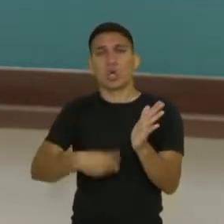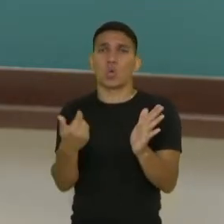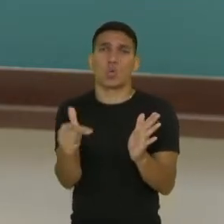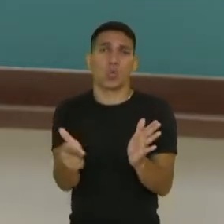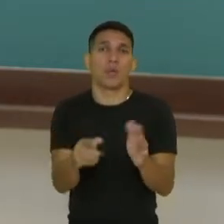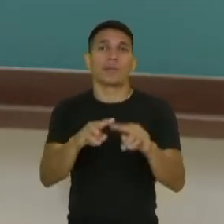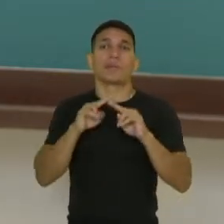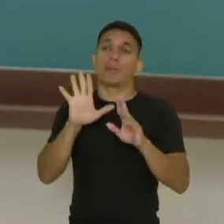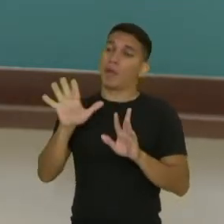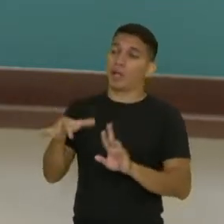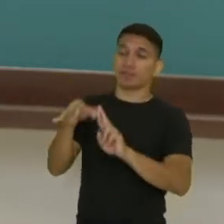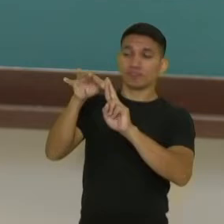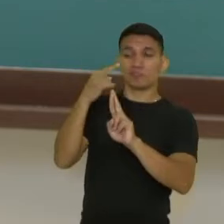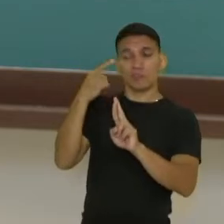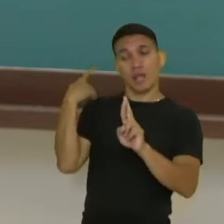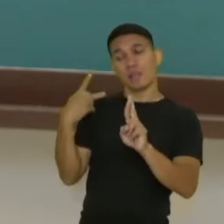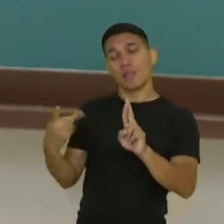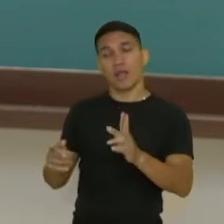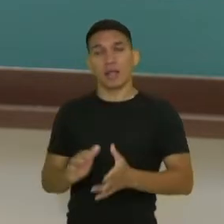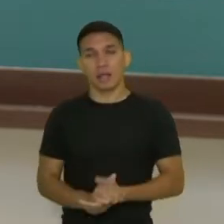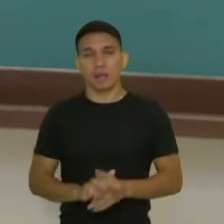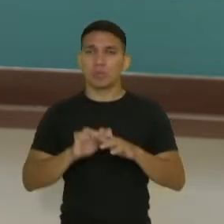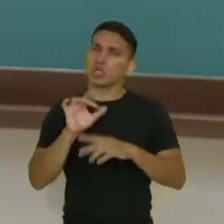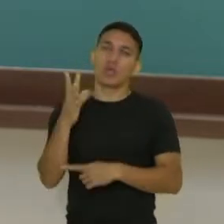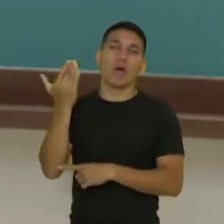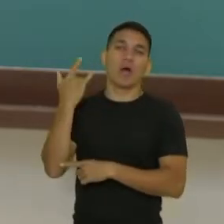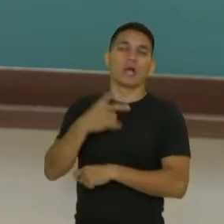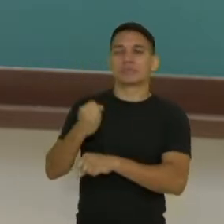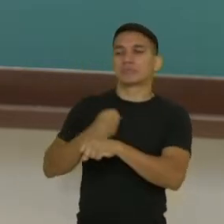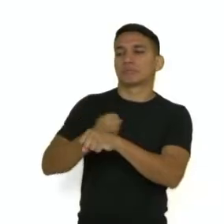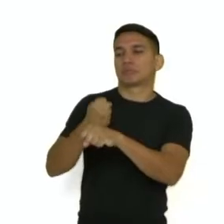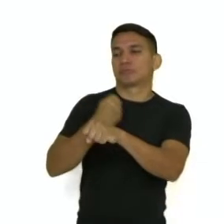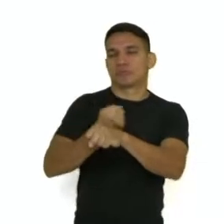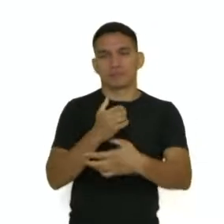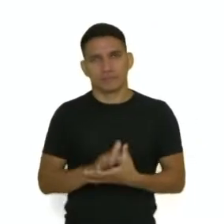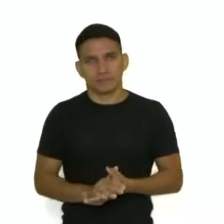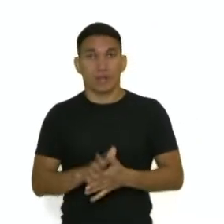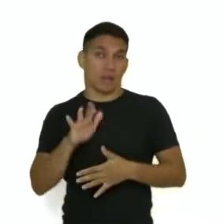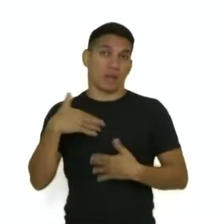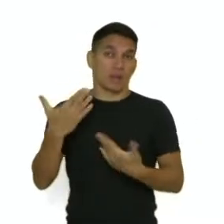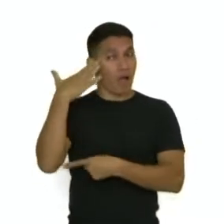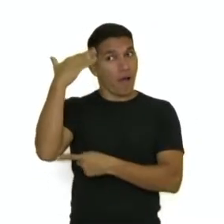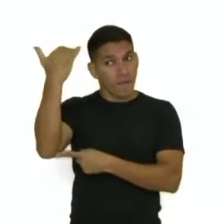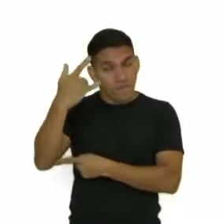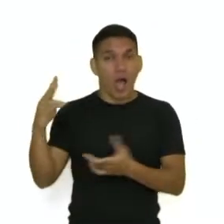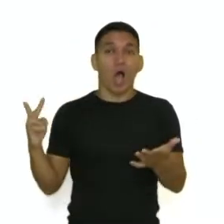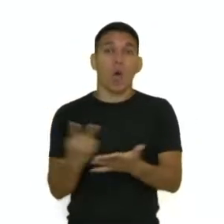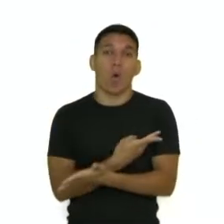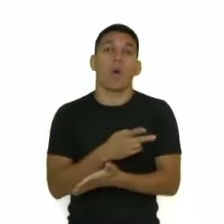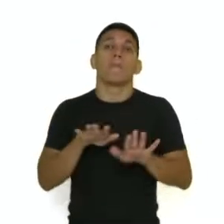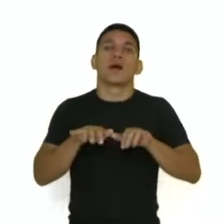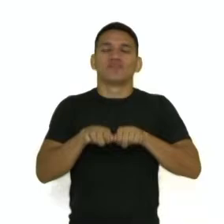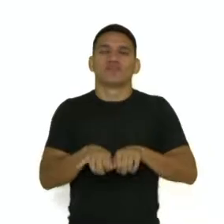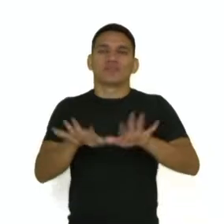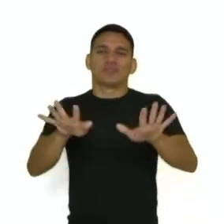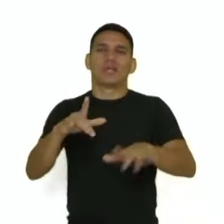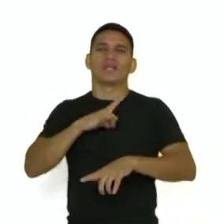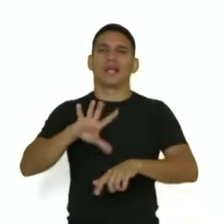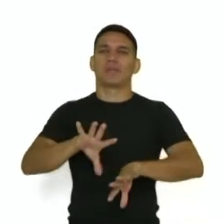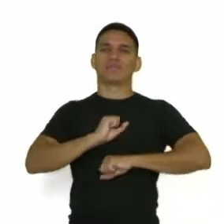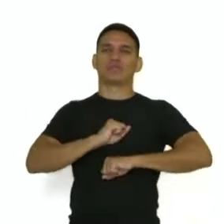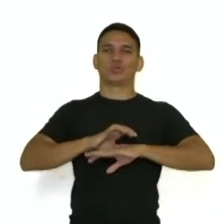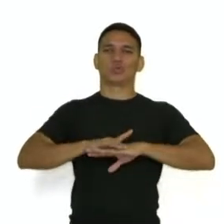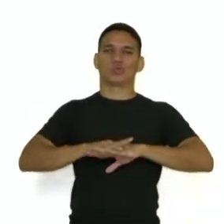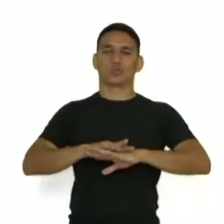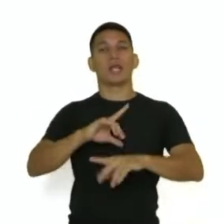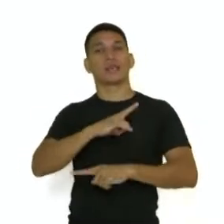ele não é considerado artista, era considerado um mero artesão. Então durante a fama veio a doença. Ele tinha um cinzel e um martelo amarrados com as tiras de